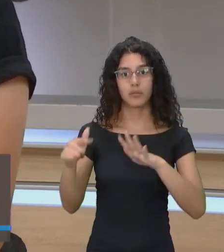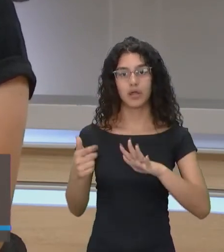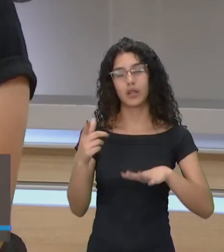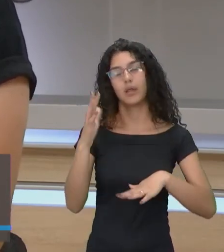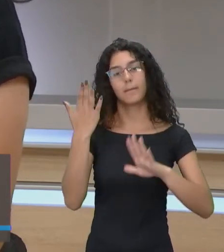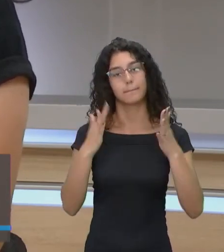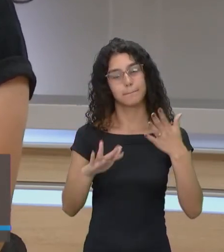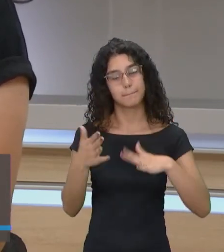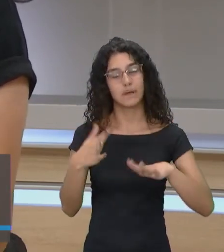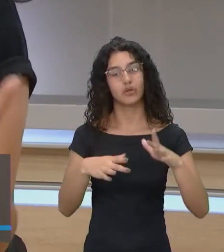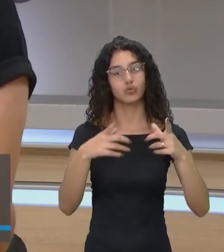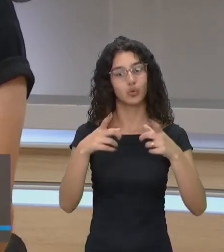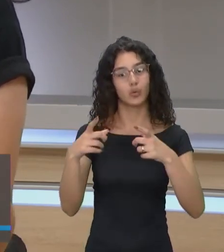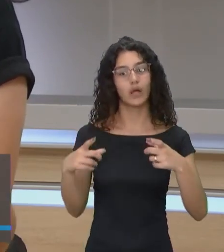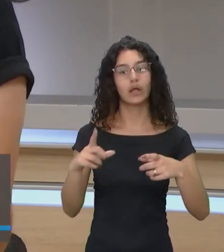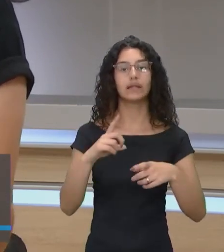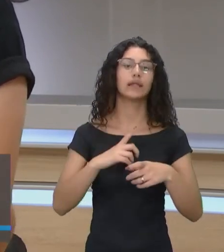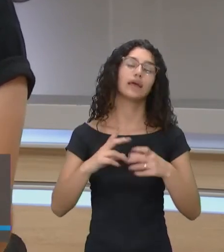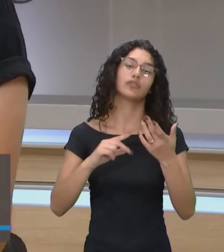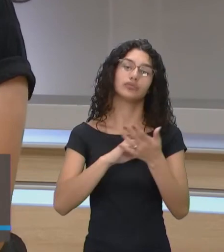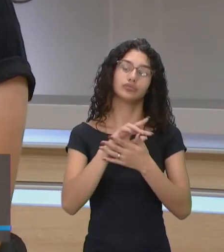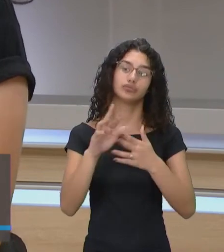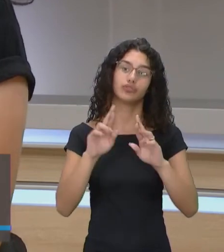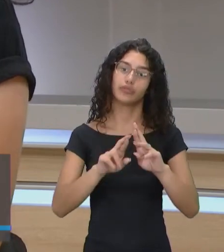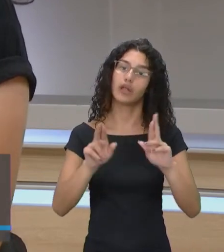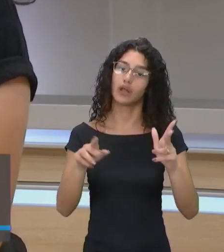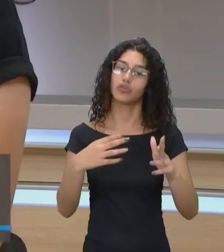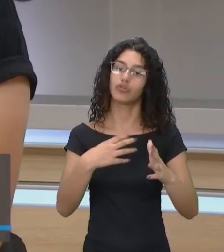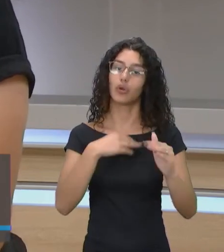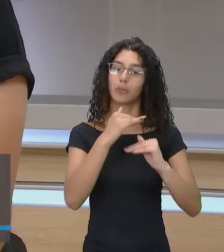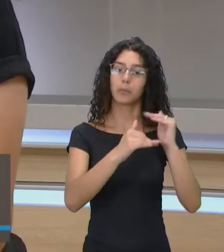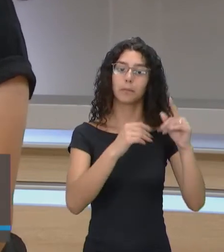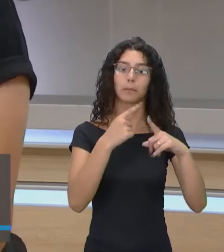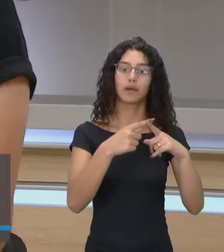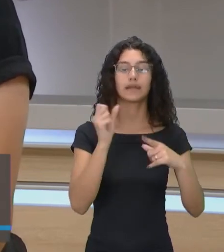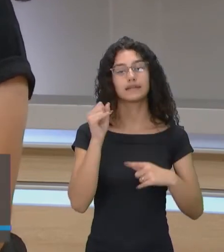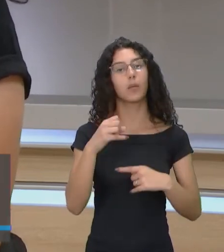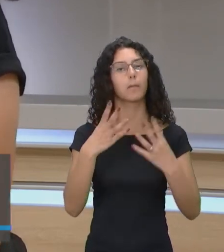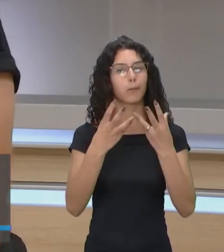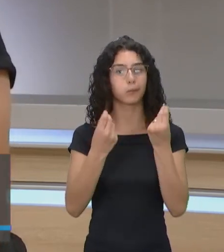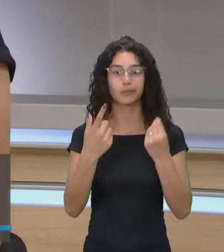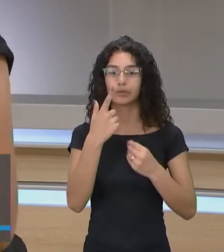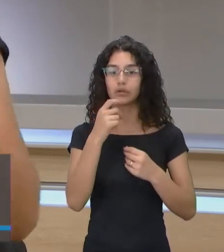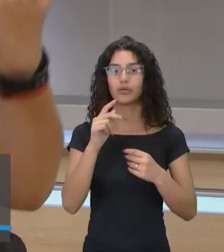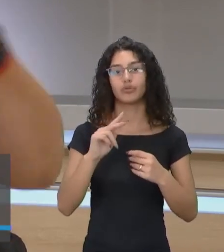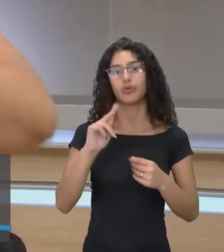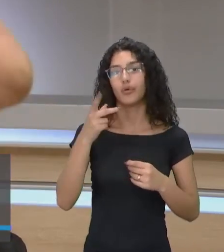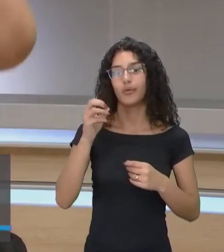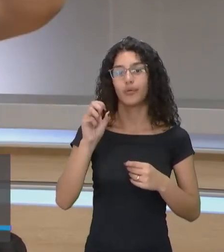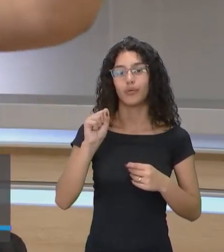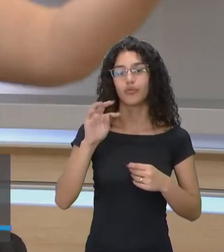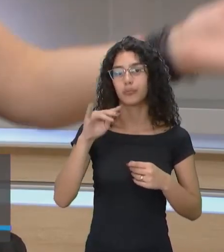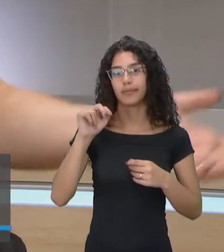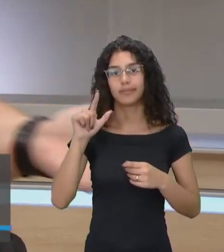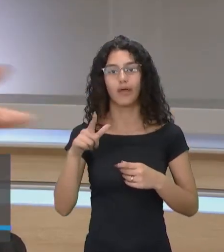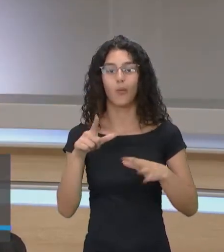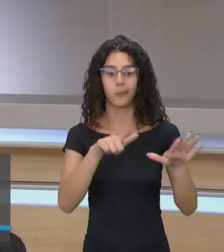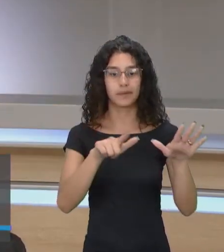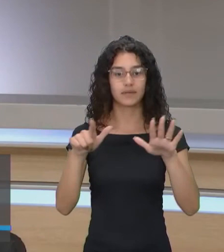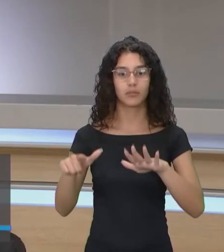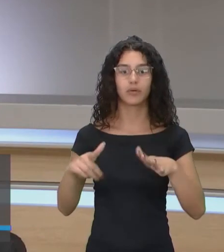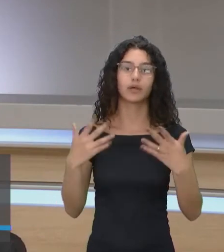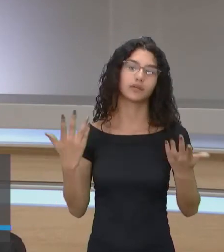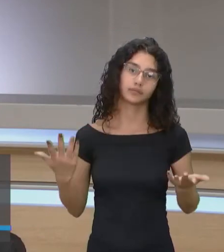indústria, dependendo do lugar, eles têm outros processos ali, porque senão nem teria como, né? Tipo, o hospital vai deixar, sei lá, uma semana